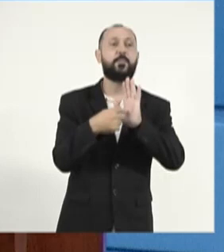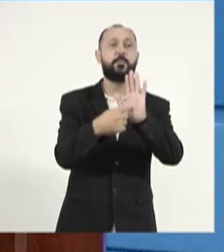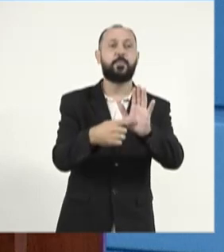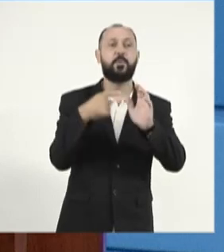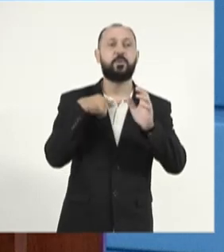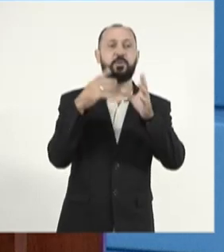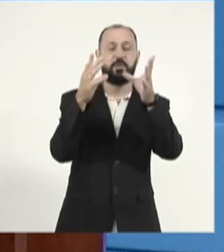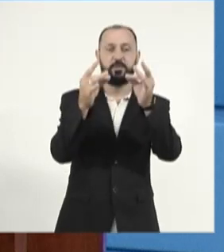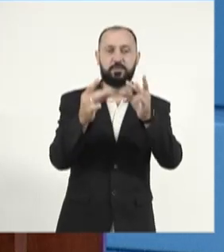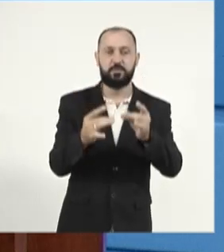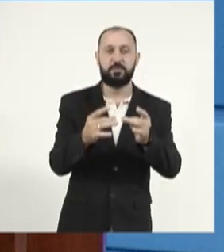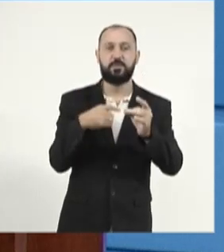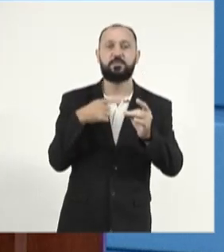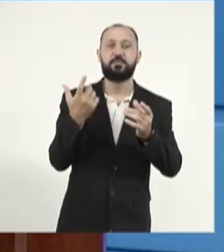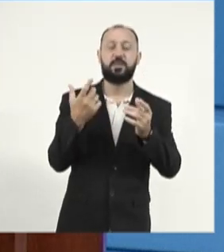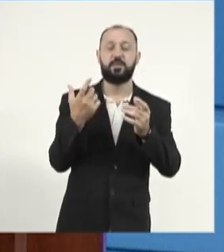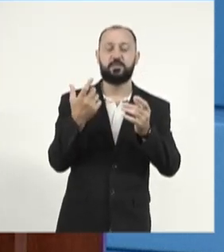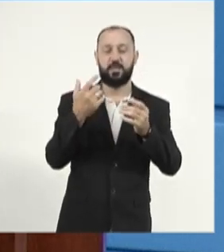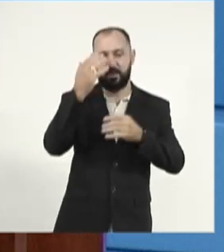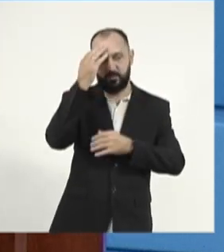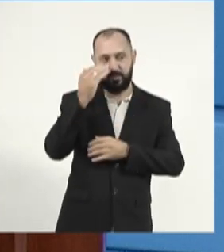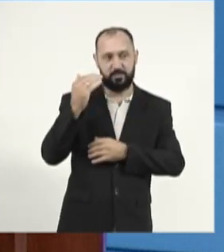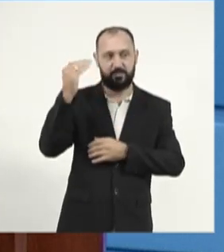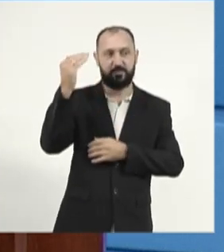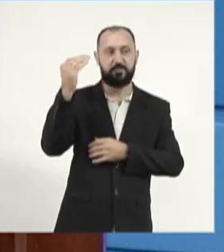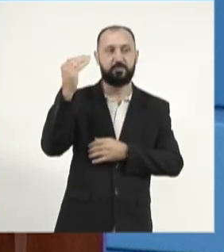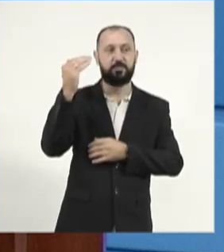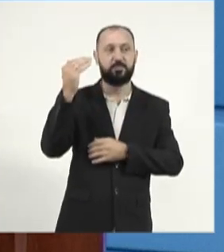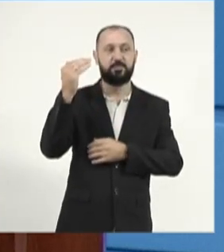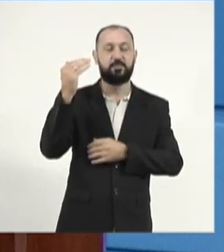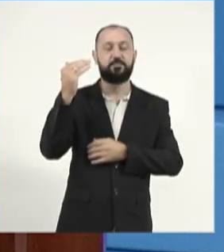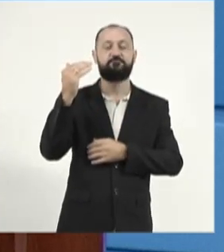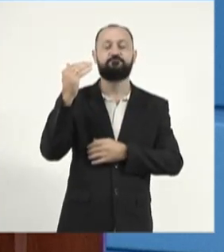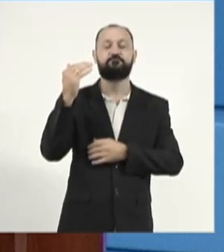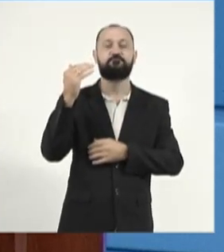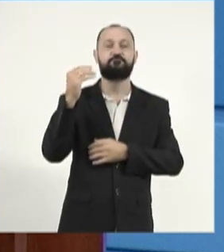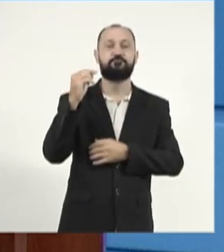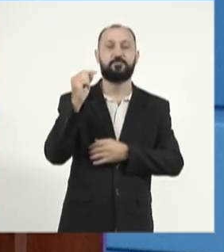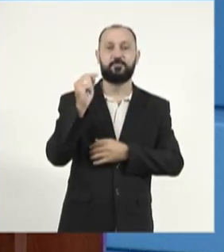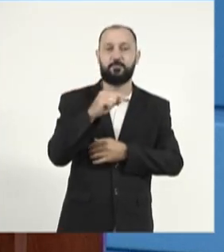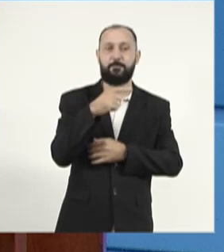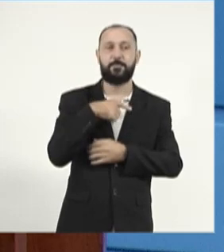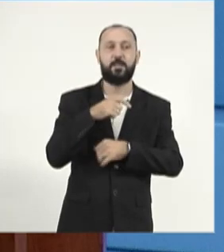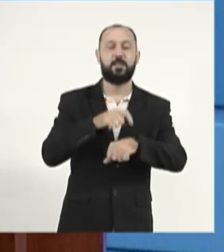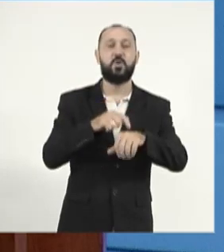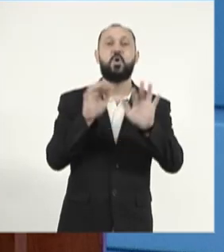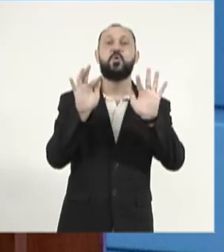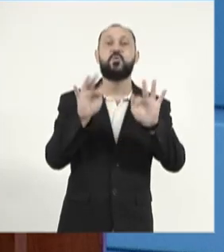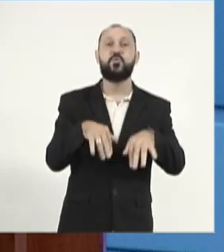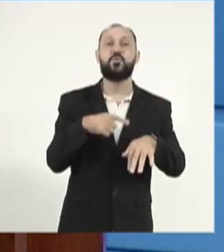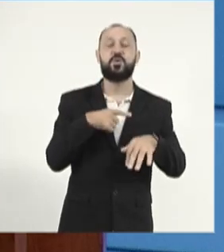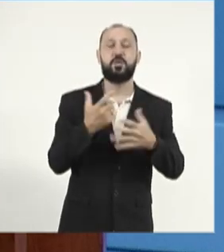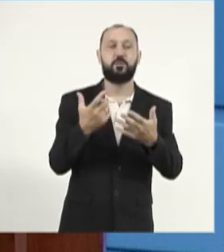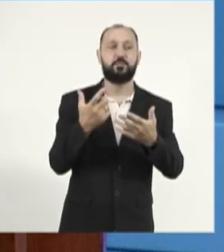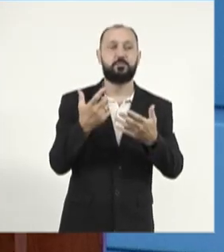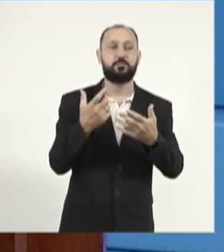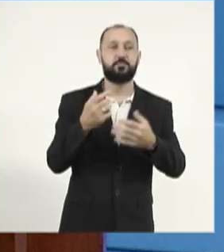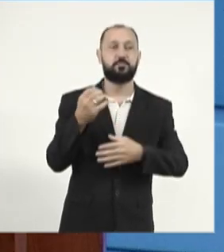todos os dramas da adolescência, e, ao final, um